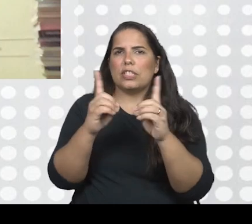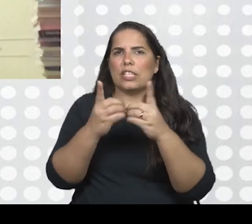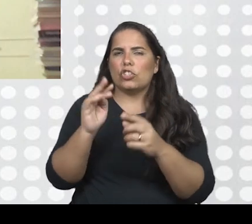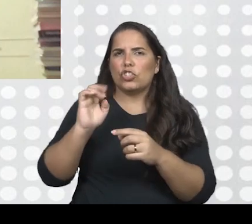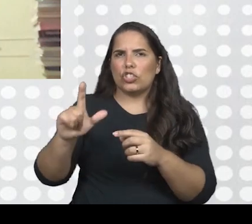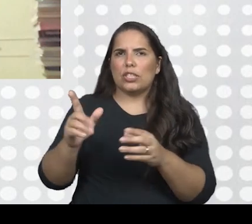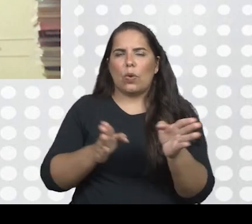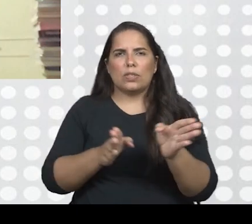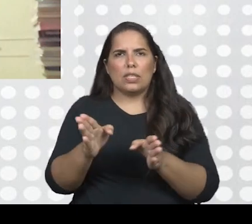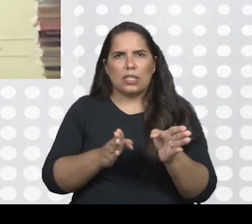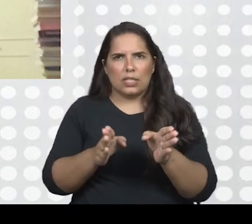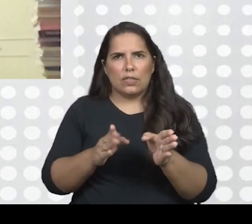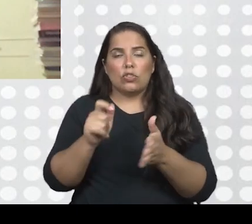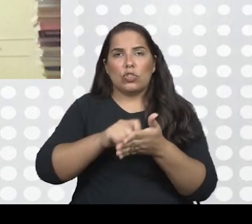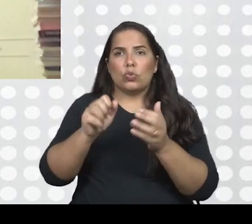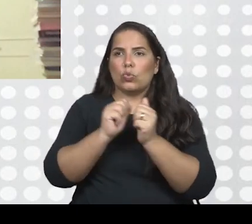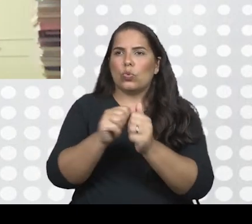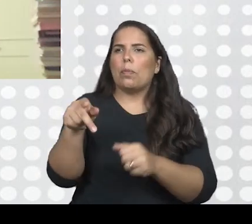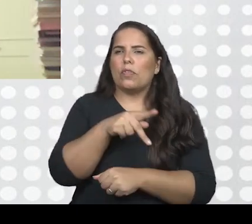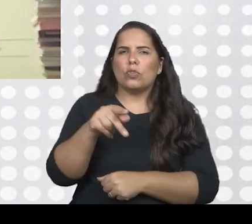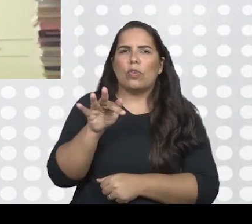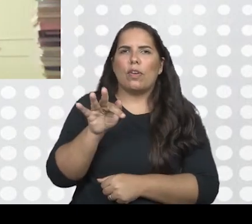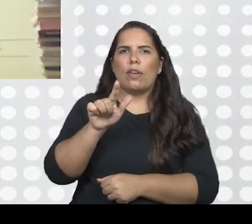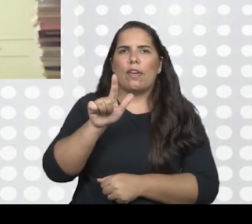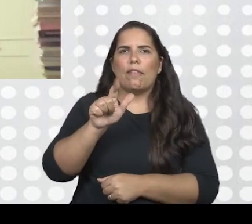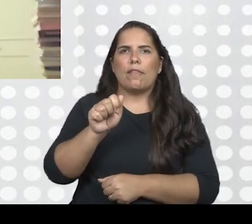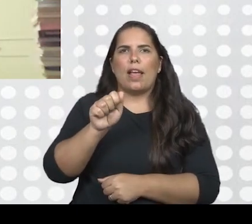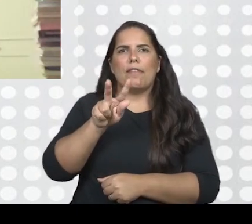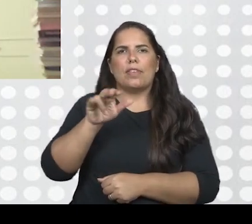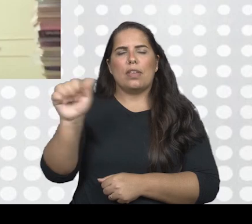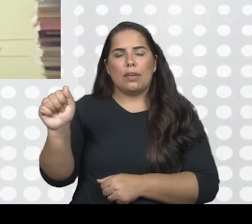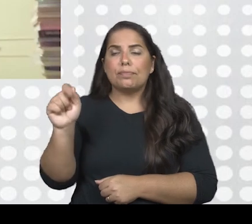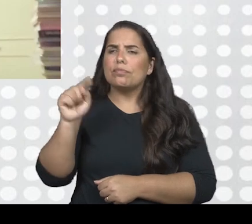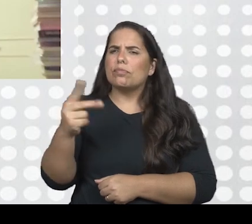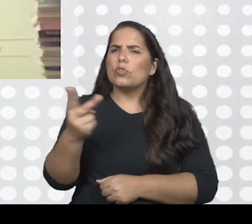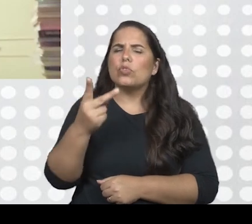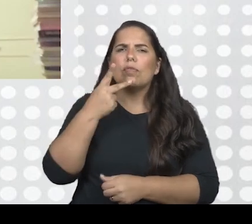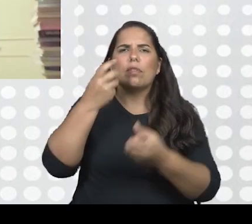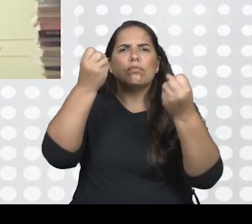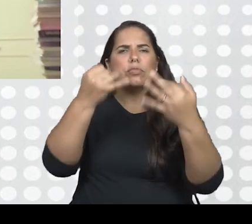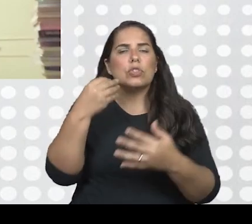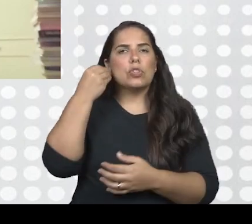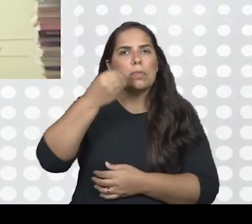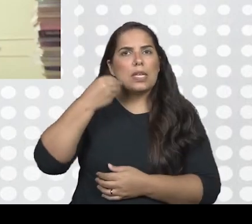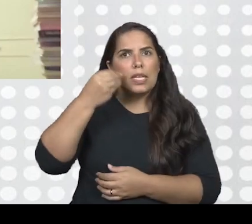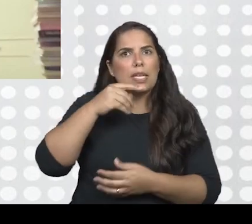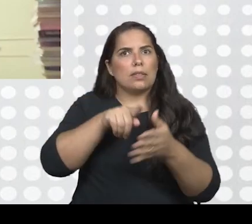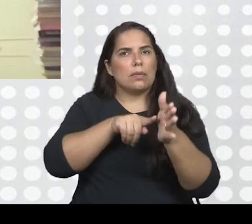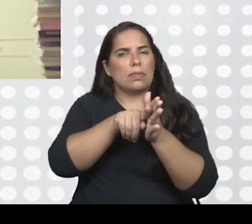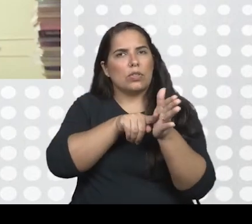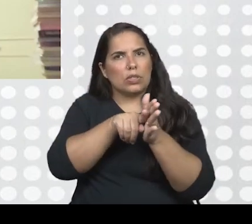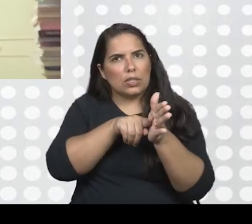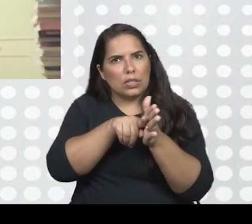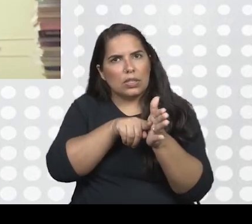digital acessível, escrito junto com a professora Flávia Faisal de Souza, vocês relatam a experiência de uma